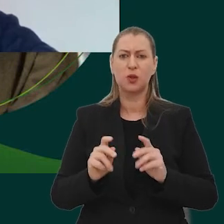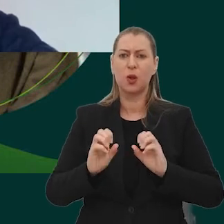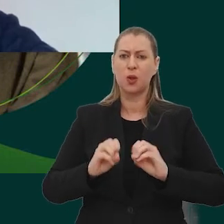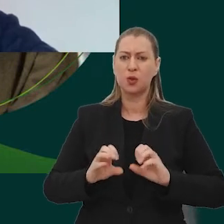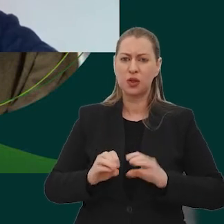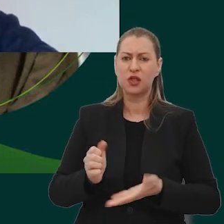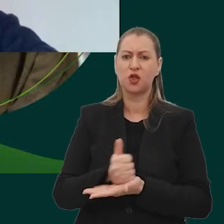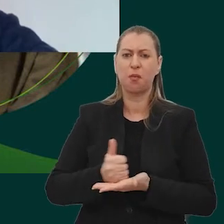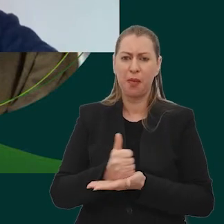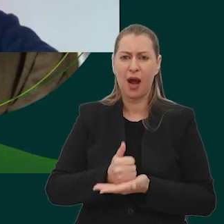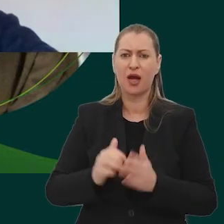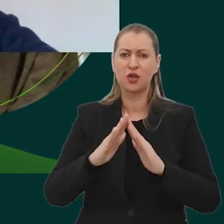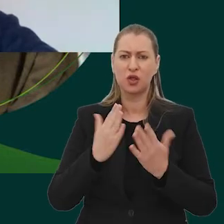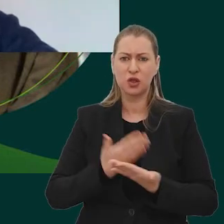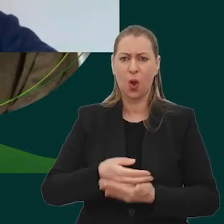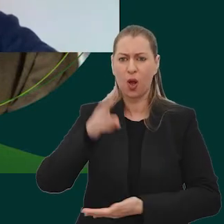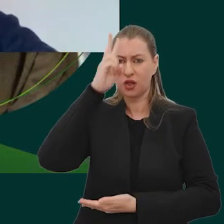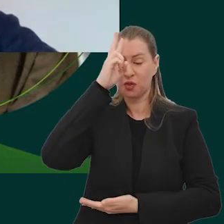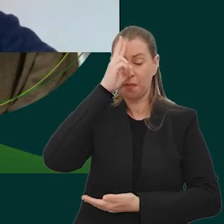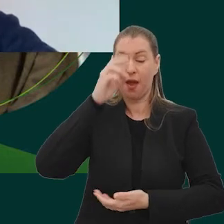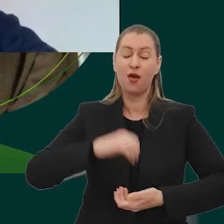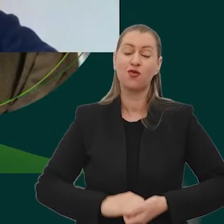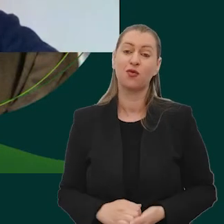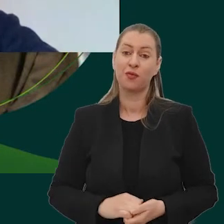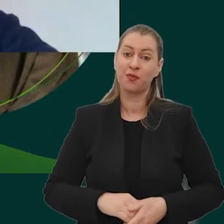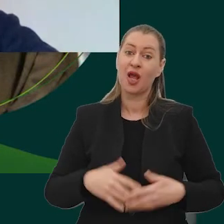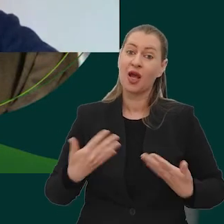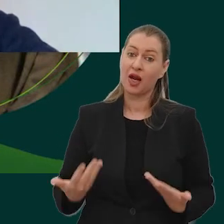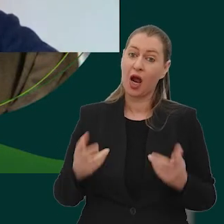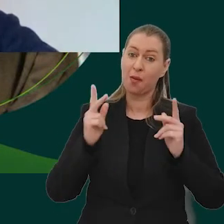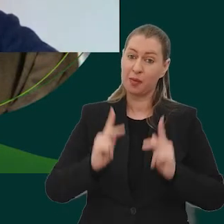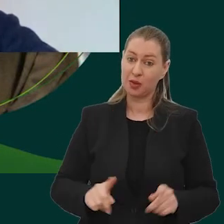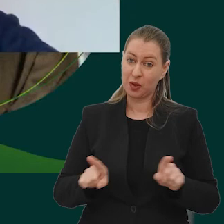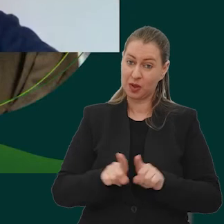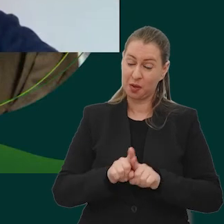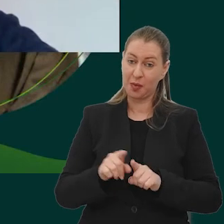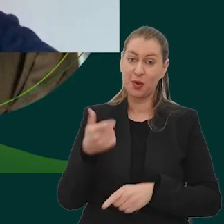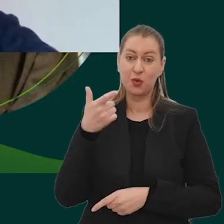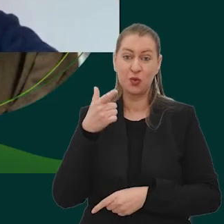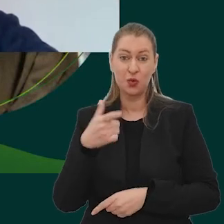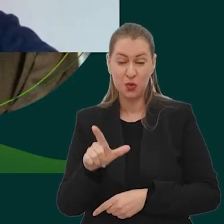as escolas, ensino médio, tudo, né? Claro que o pessoal também de outros